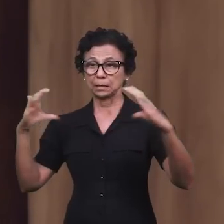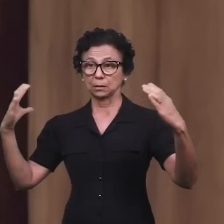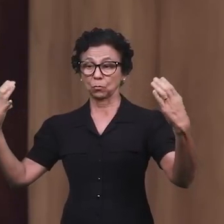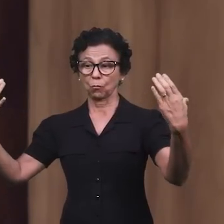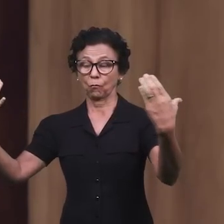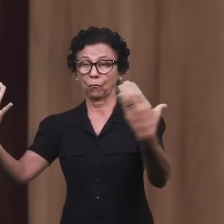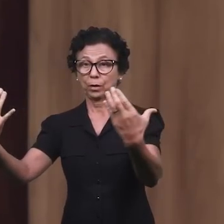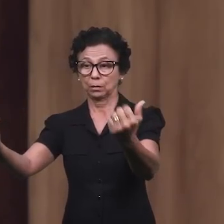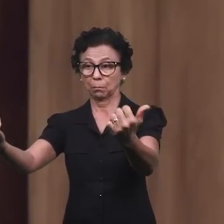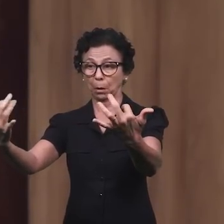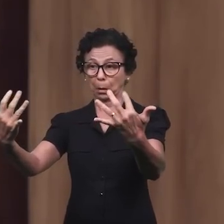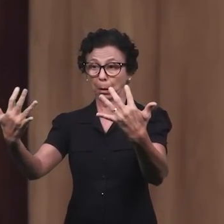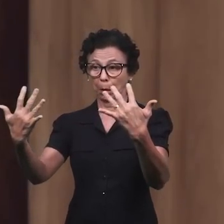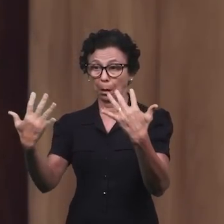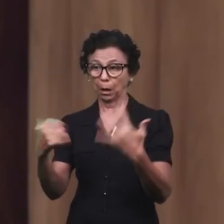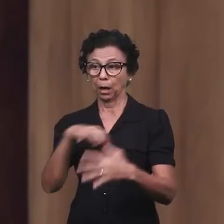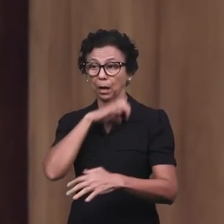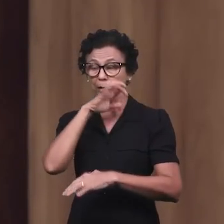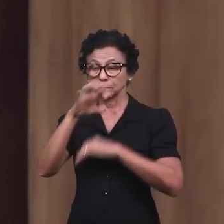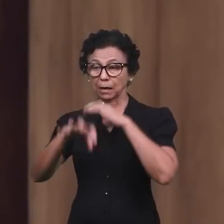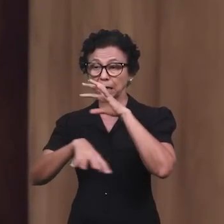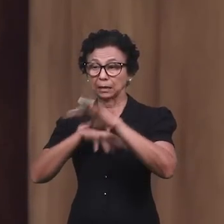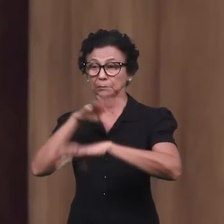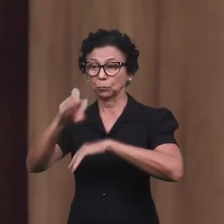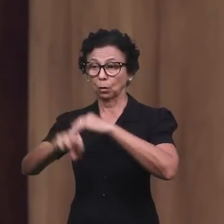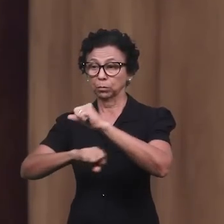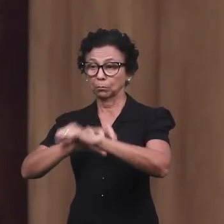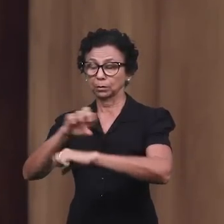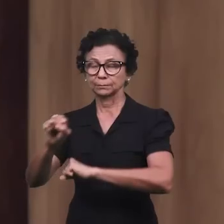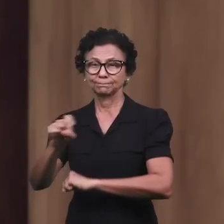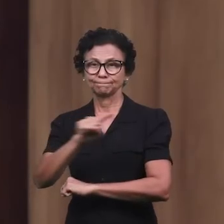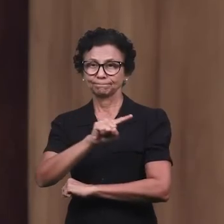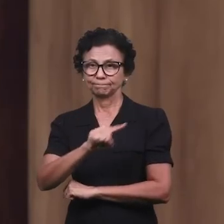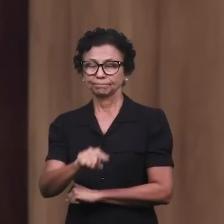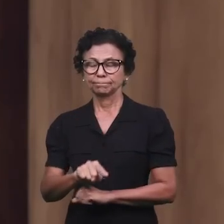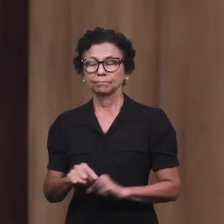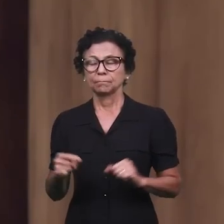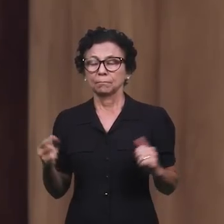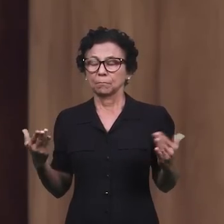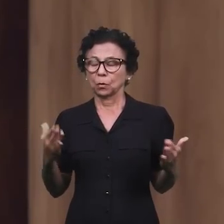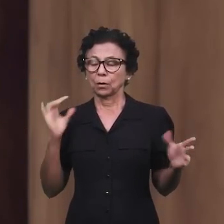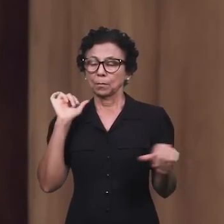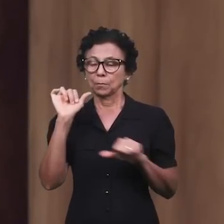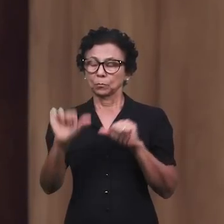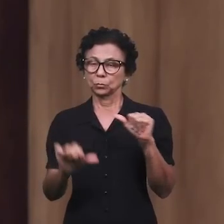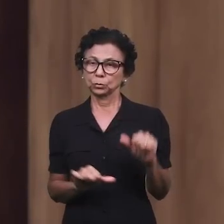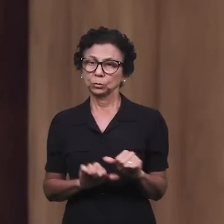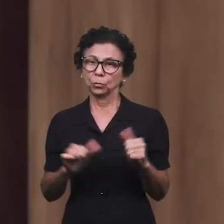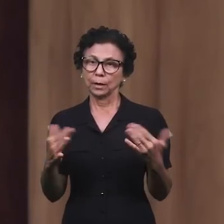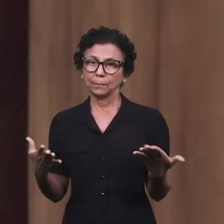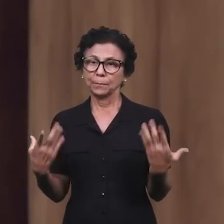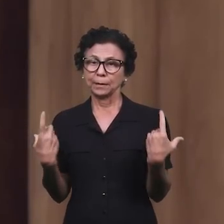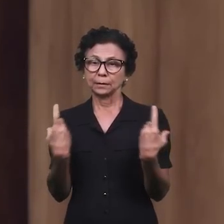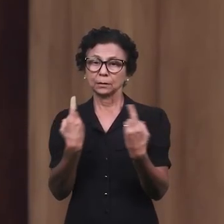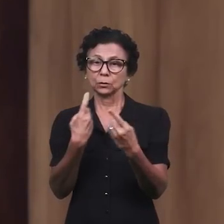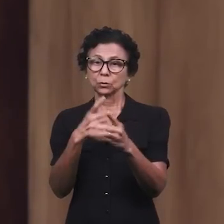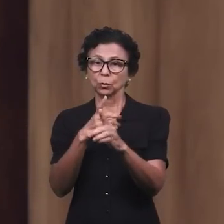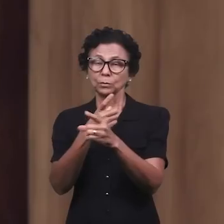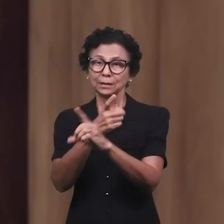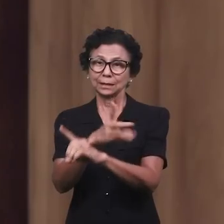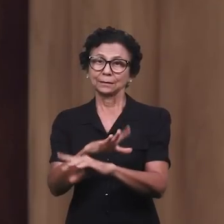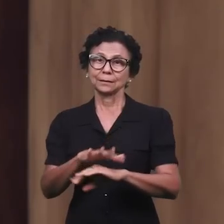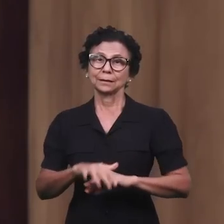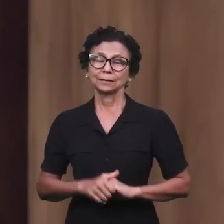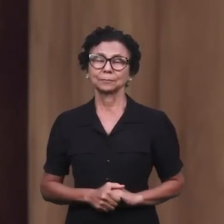na doutrina, ou seja, no ensino. Agora a estratégia adversária é introduzir heresias na vida da